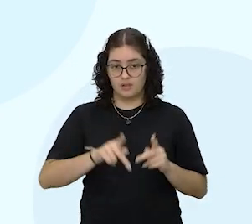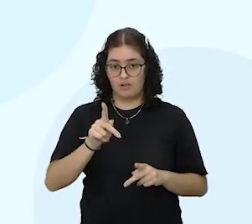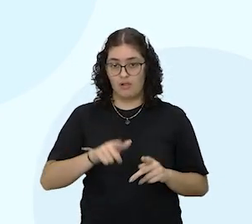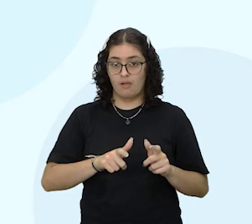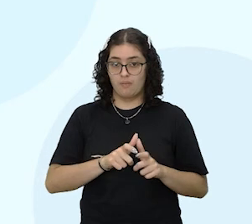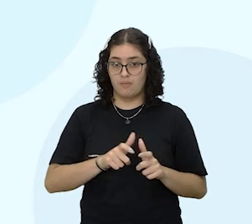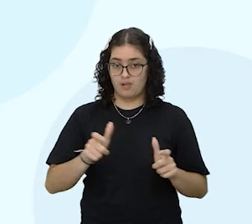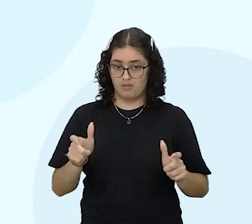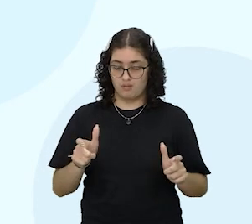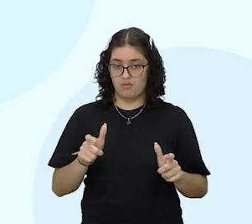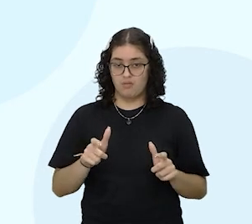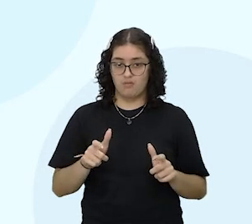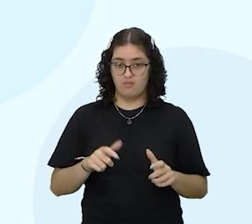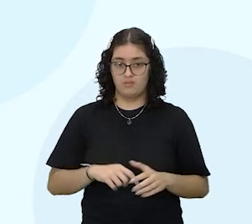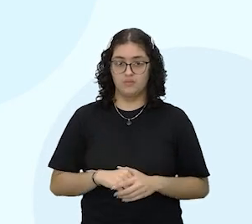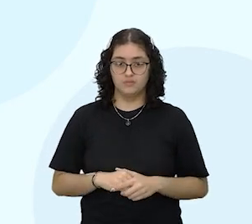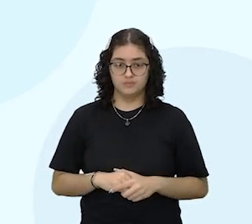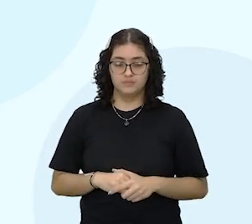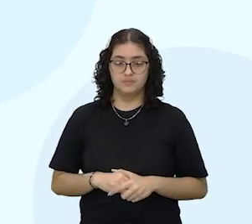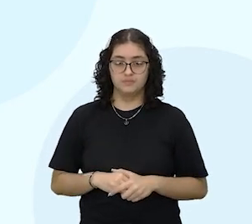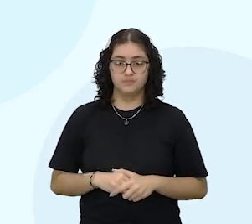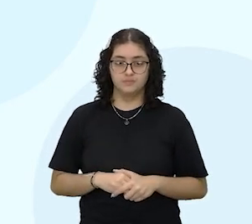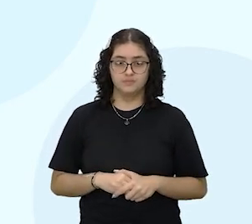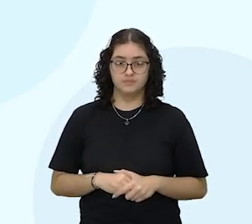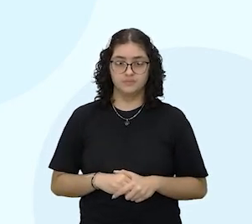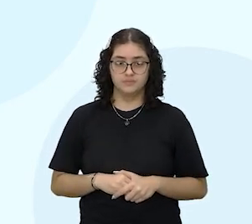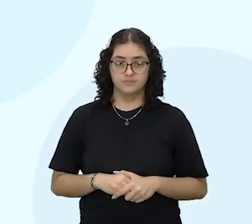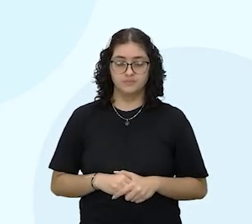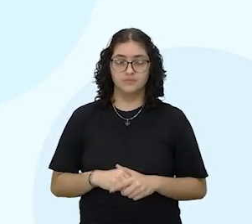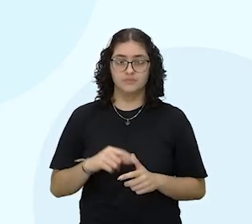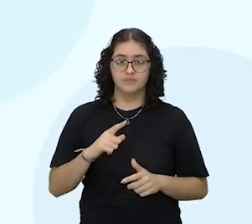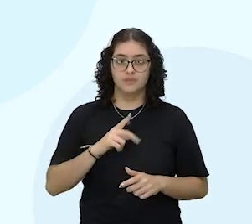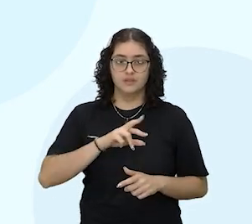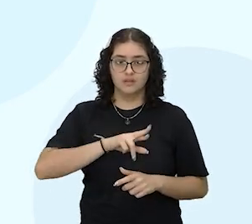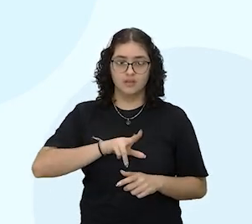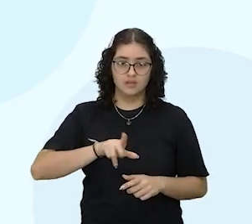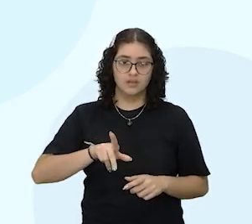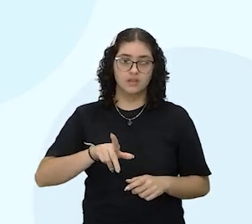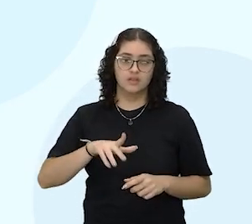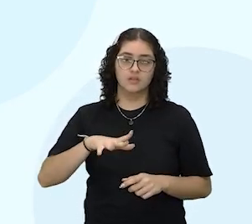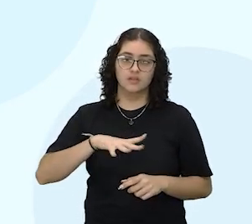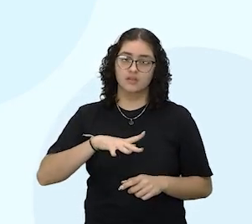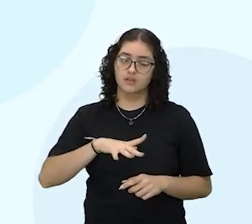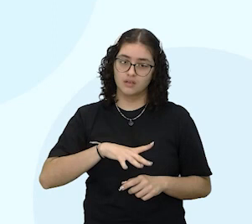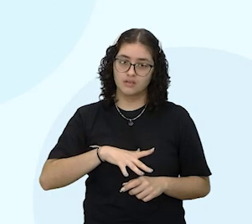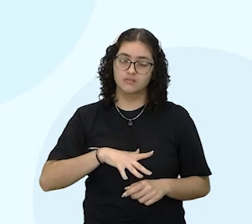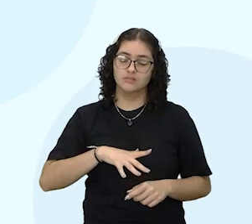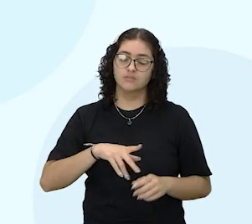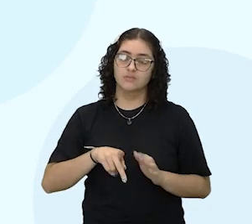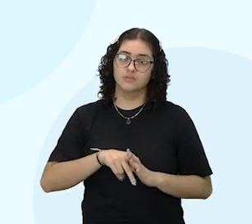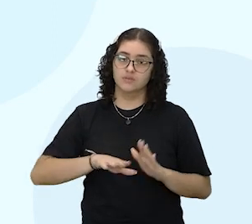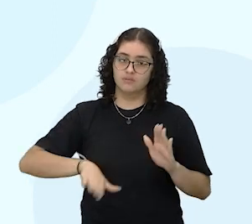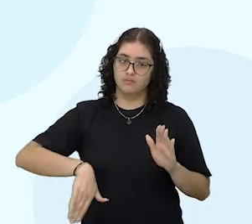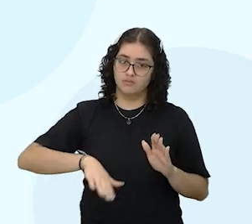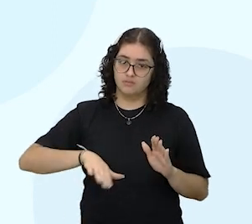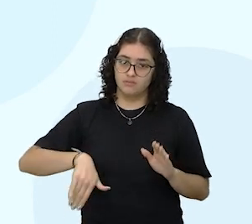as outras, são nessas duas localidades, e a gente vê que tem várias outras cidades litorâneas